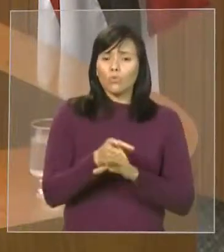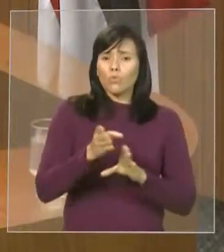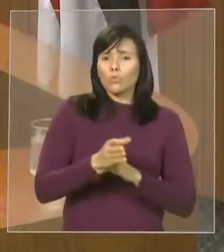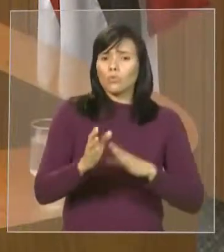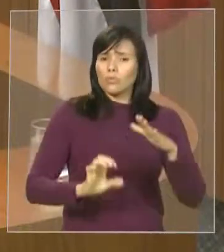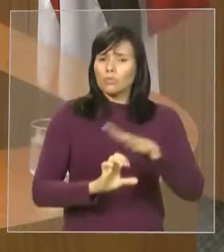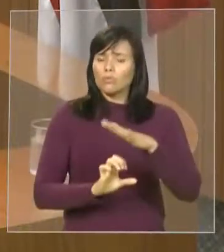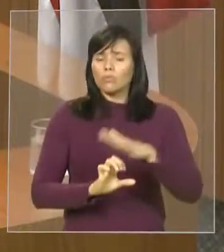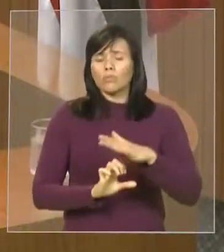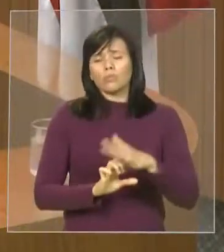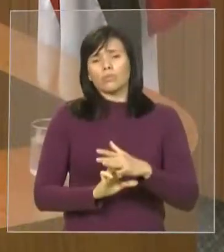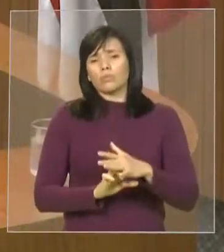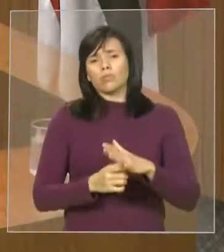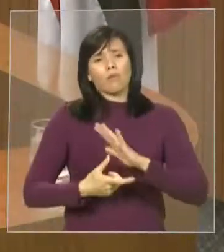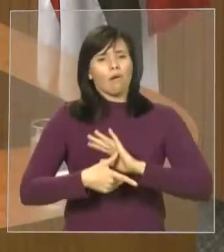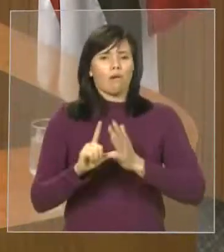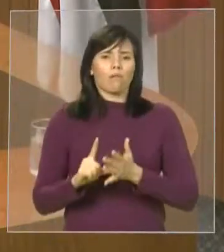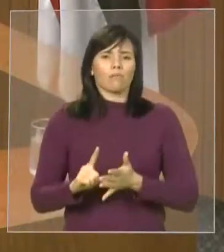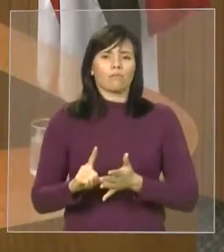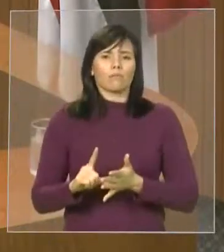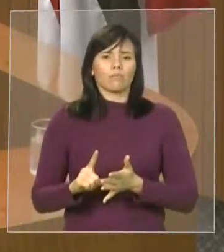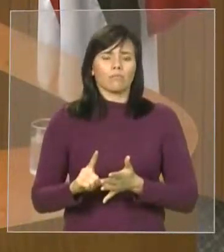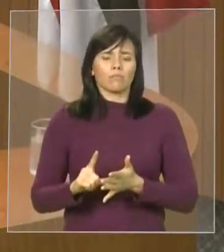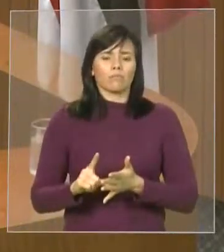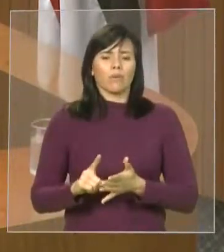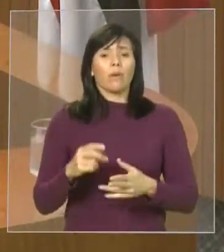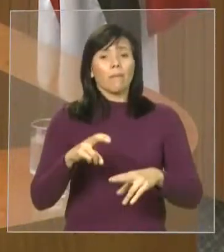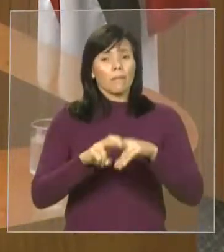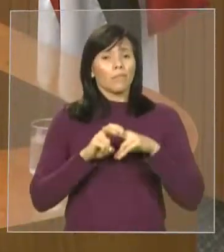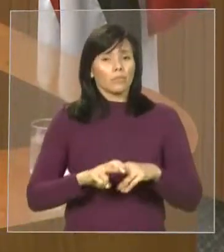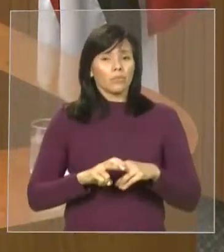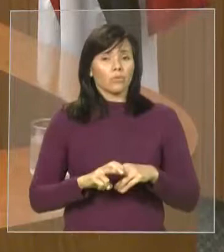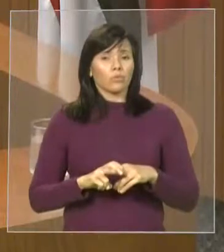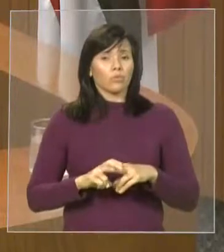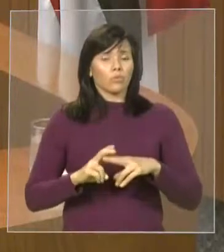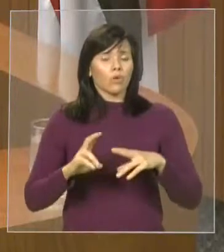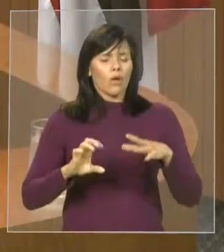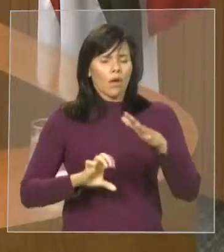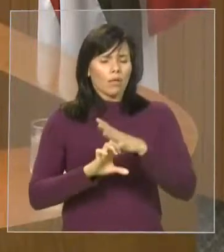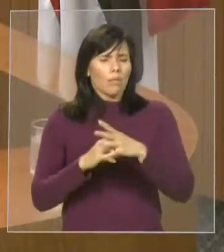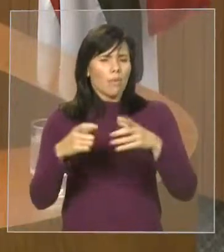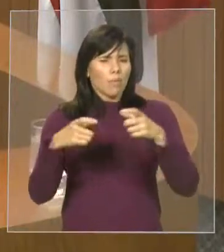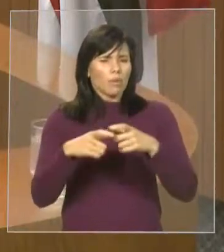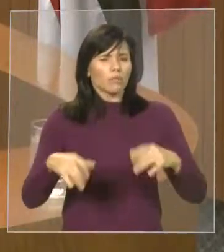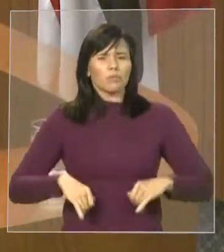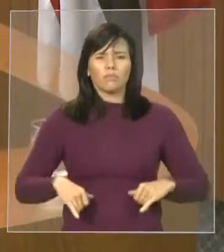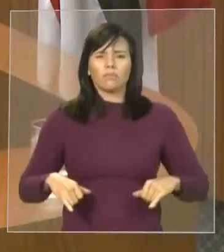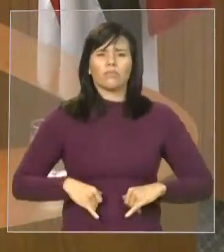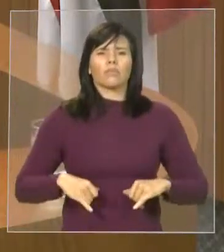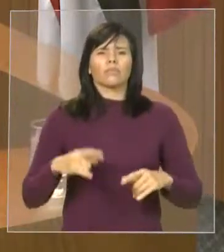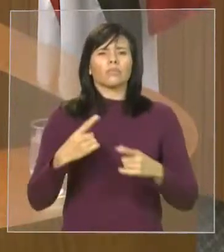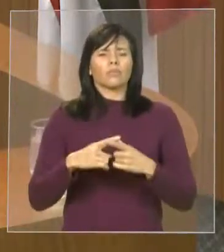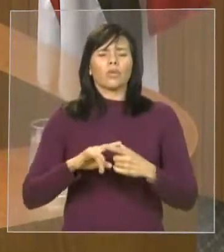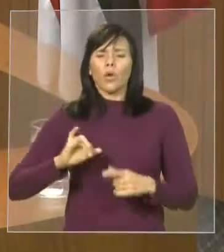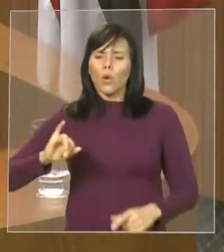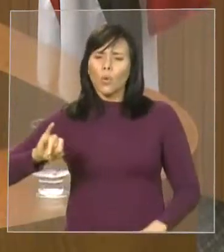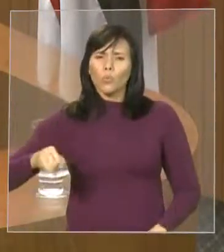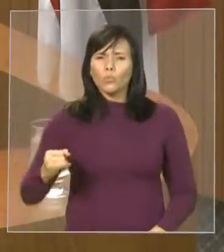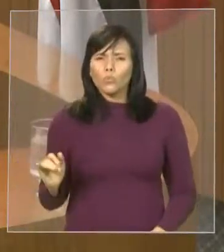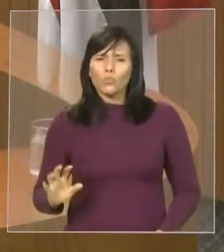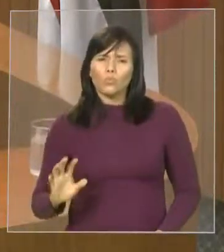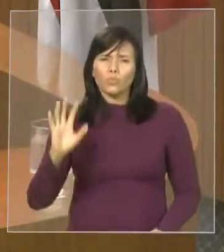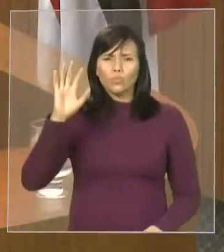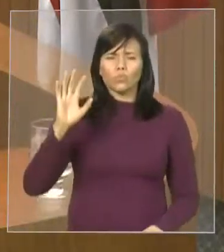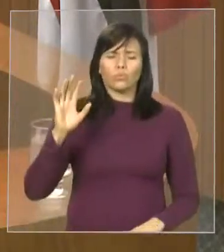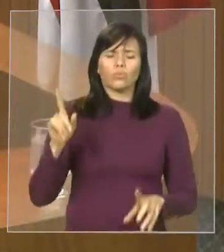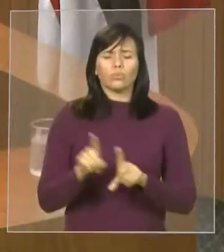pequenos comerciantes estão sofrendo com a forma de cobrança, com os juros abusivos, com as multas que